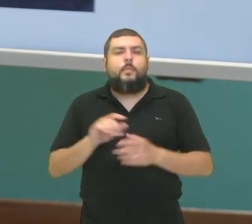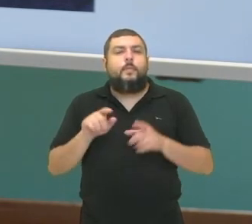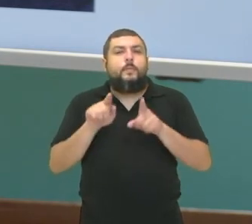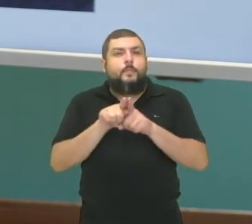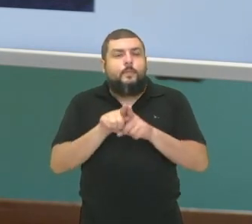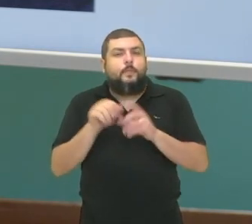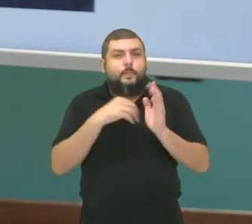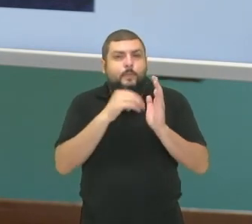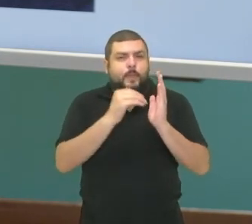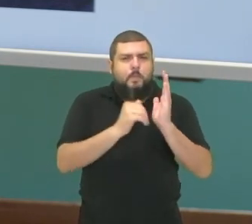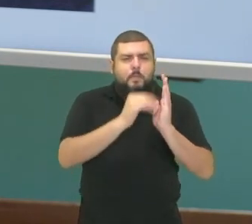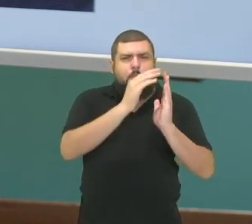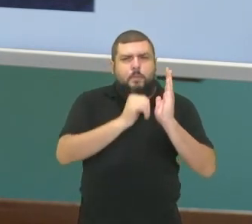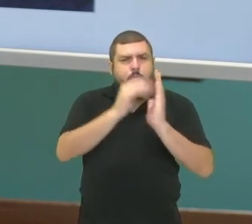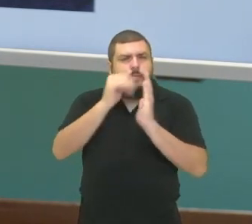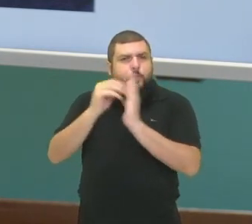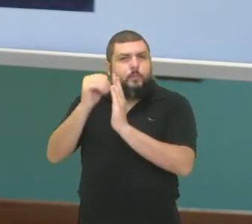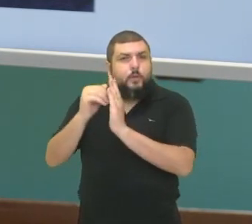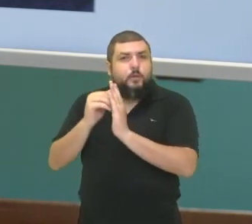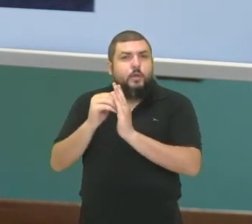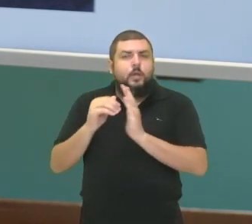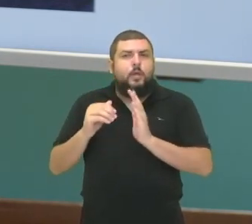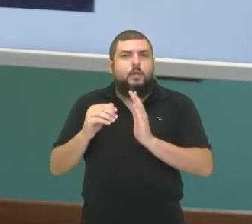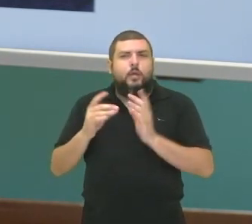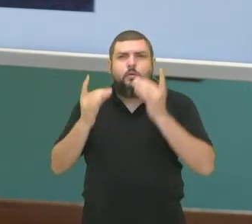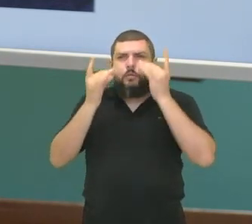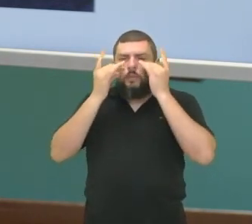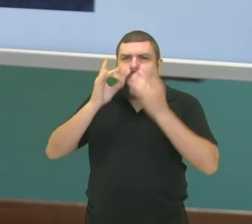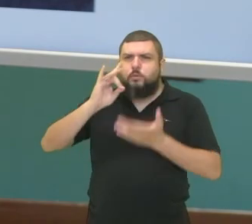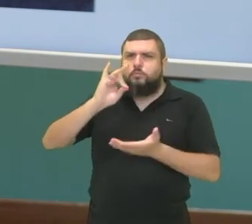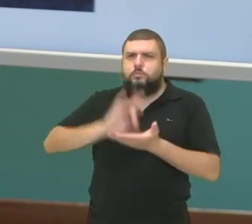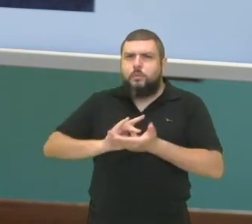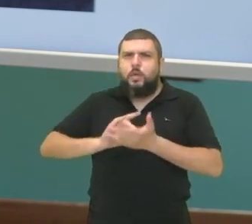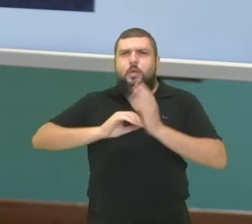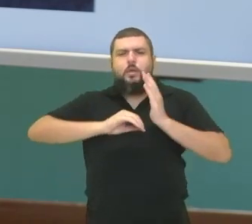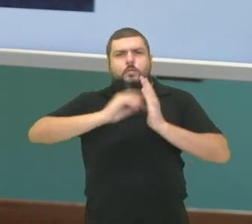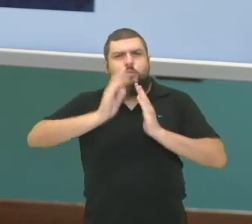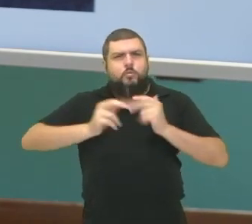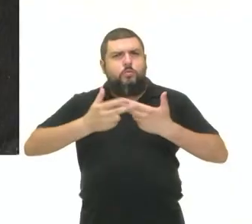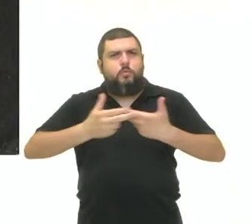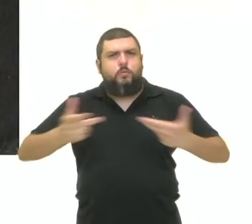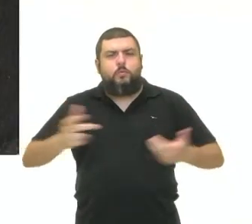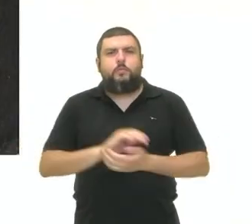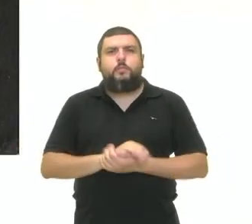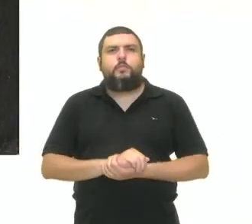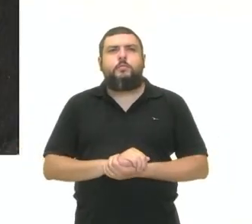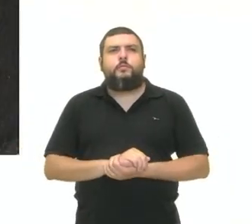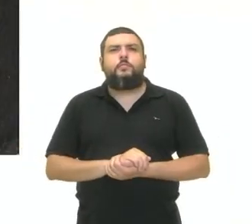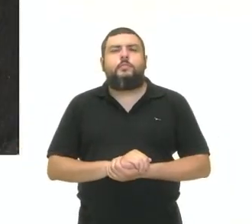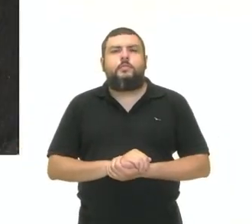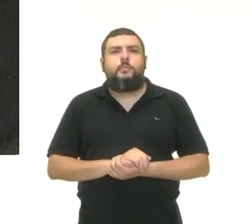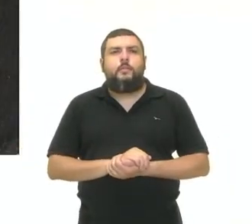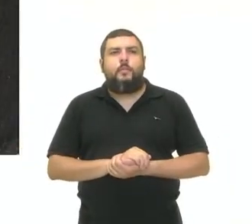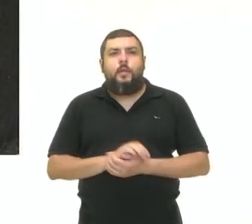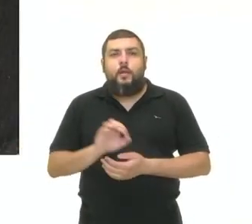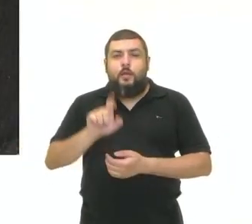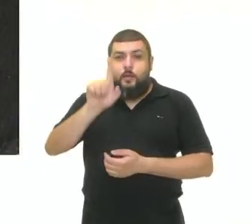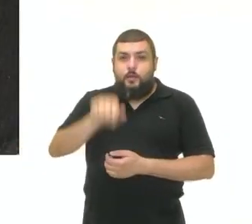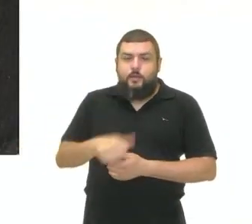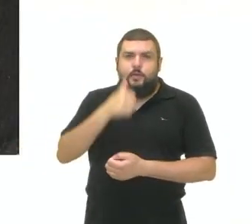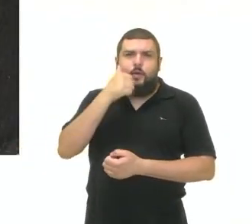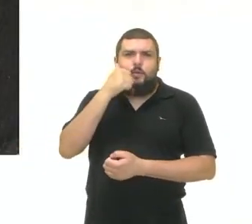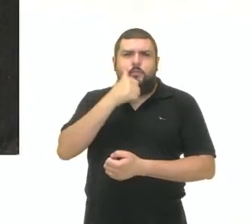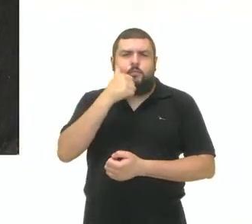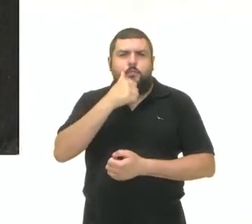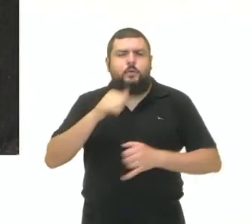de 800 trabalhos de realismo, entre desenhos, pinturas e gravuras. Aqui, a representação de uma mulher que está sofrendo,